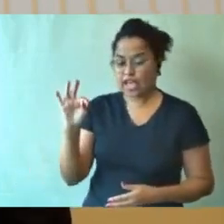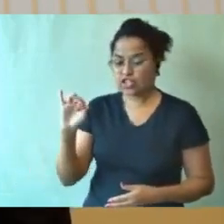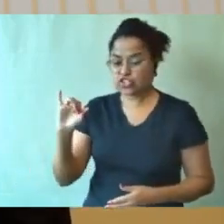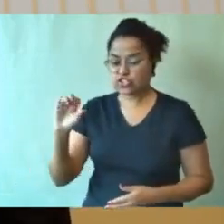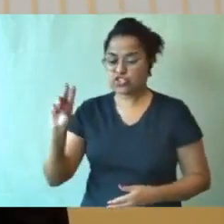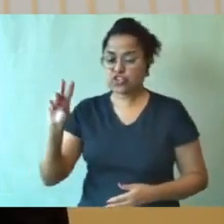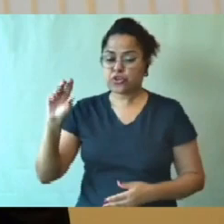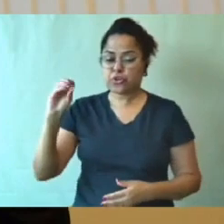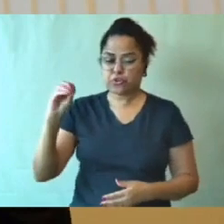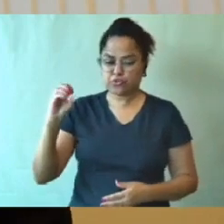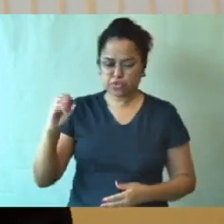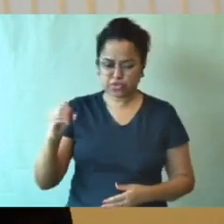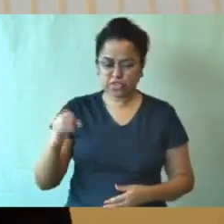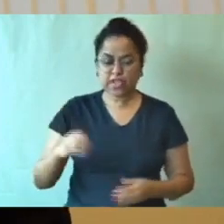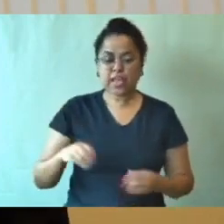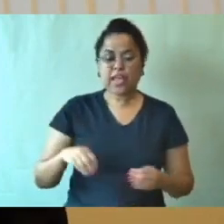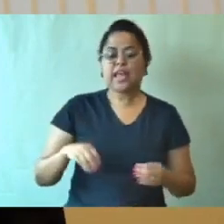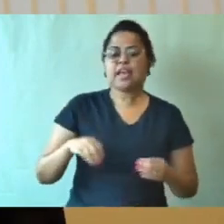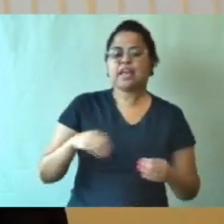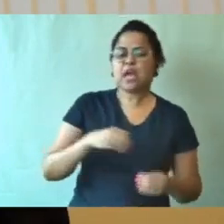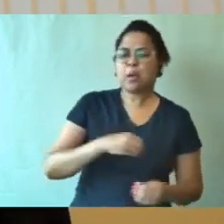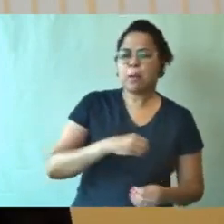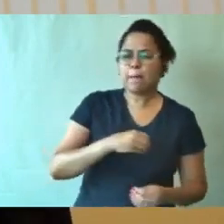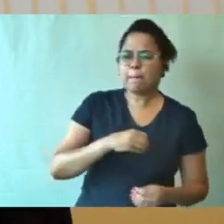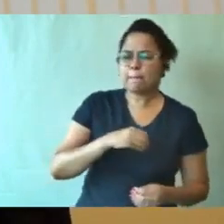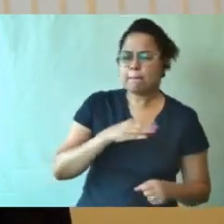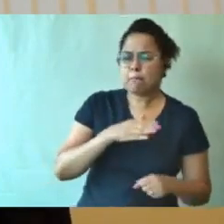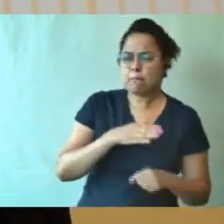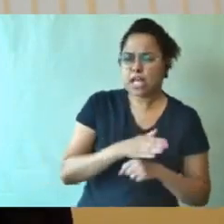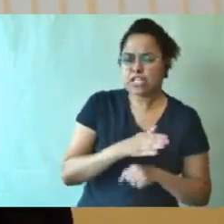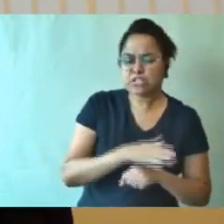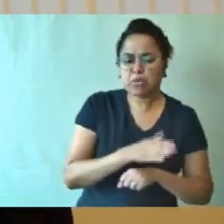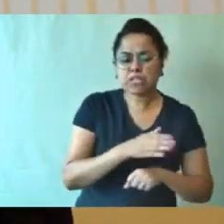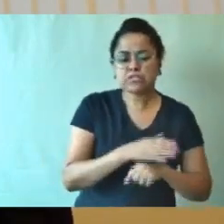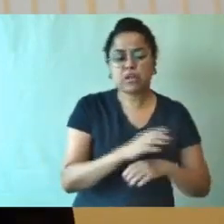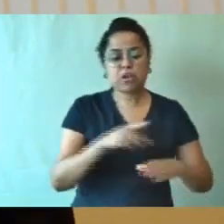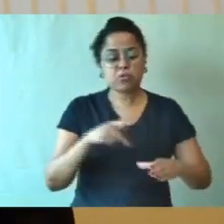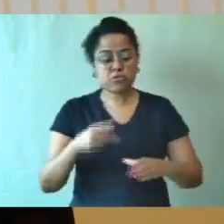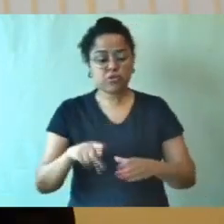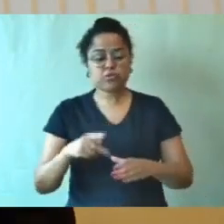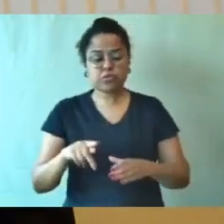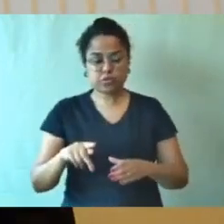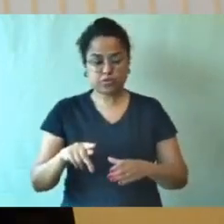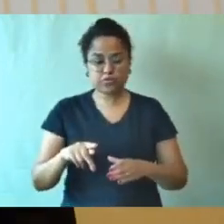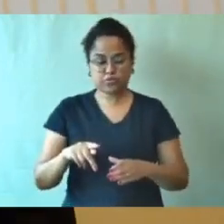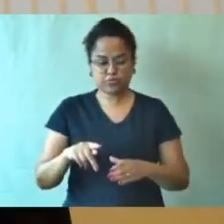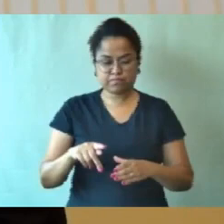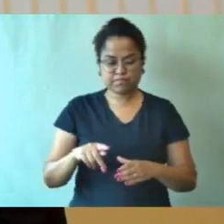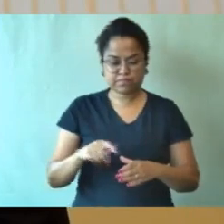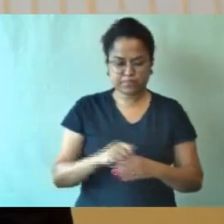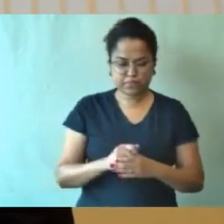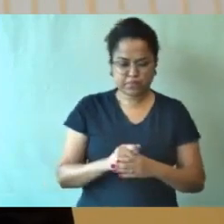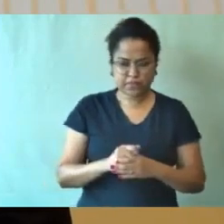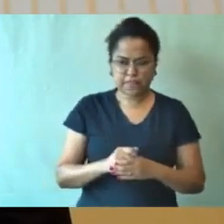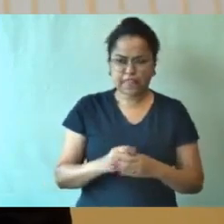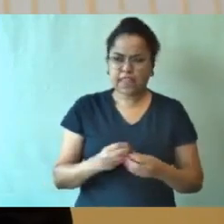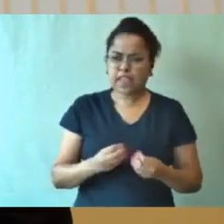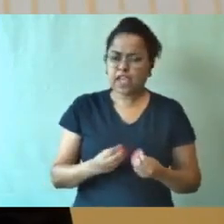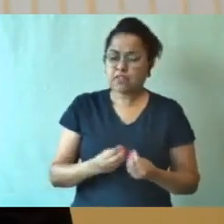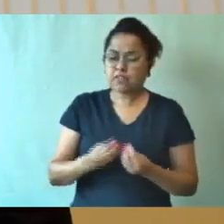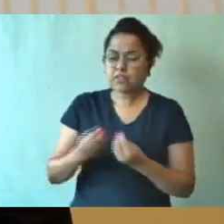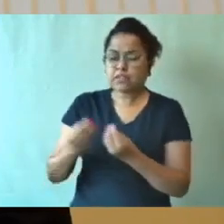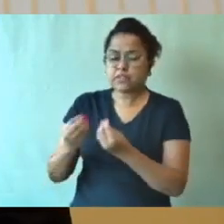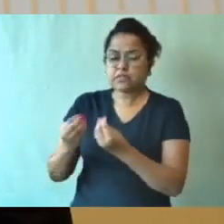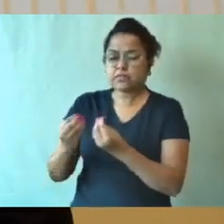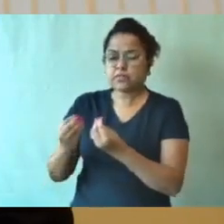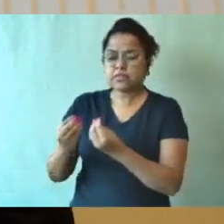no consórcio, que foi um valor, principalmente veículos, tá certo? Isso é e transferir para